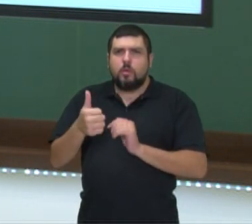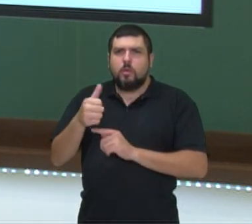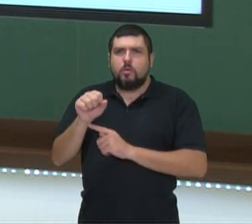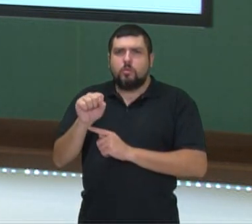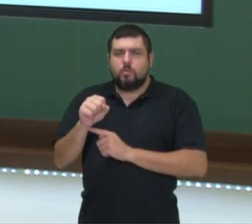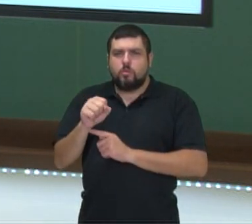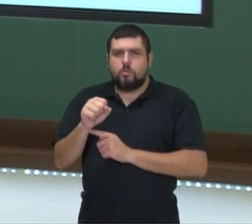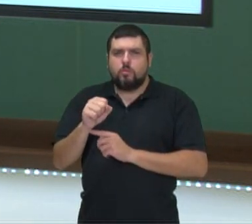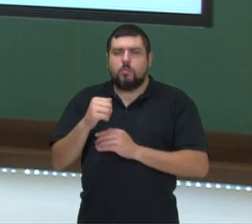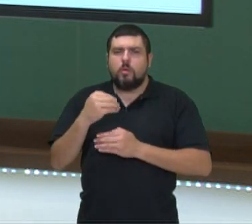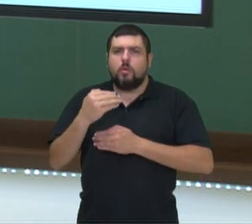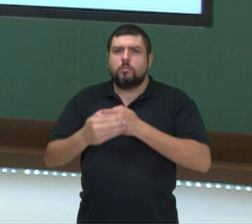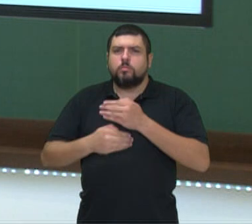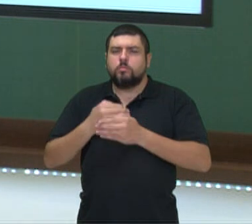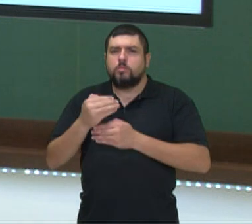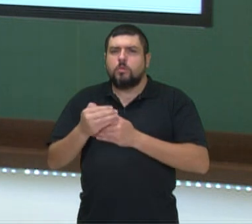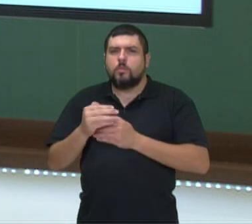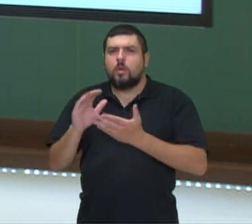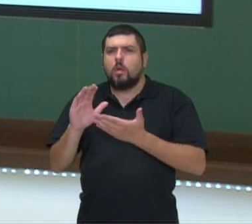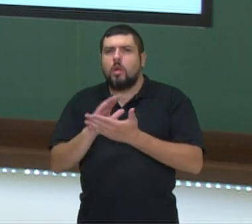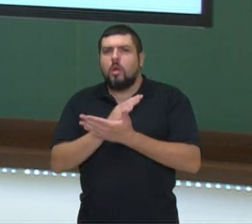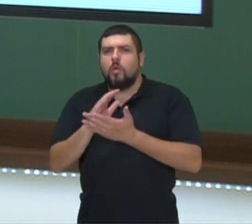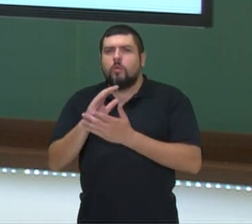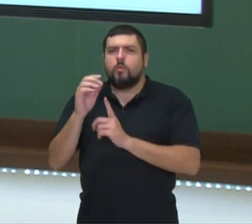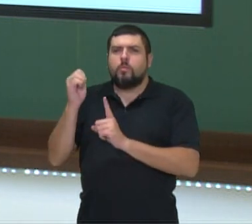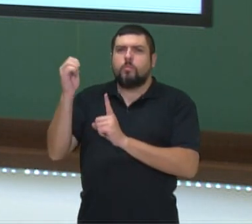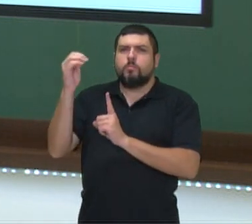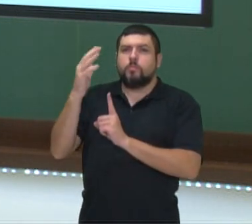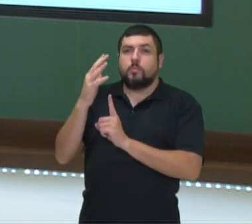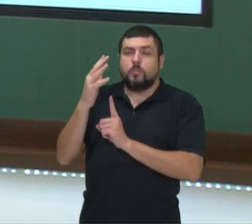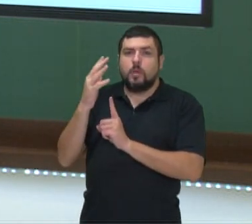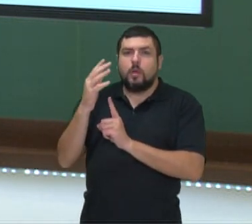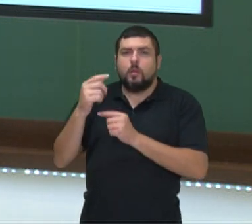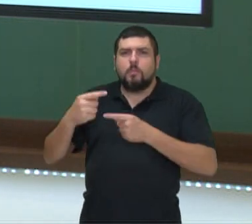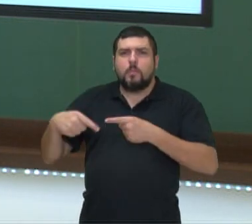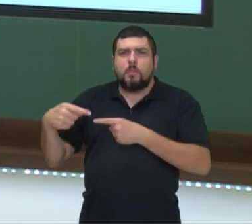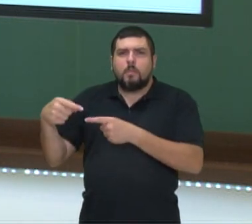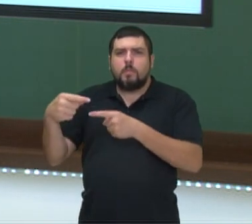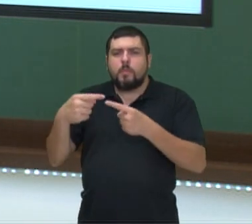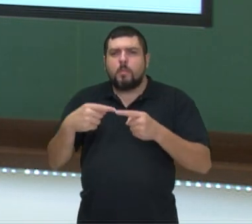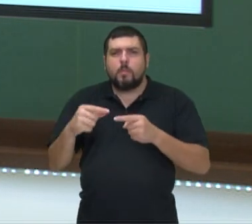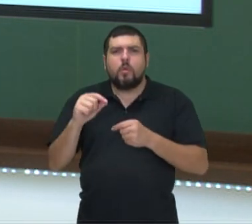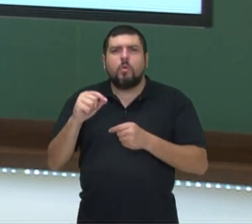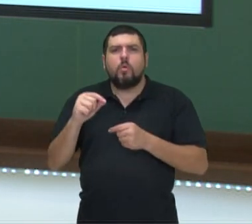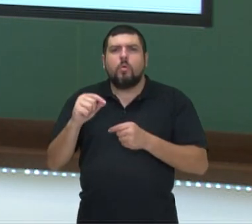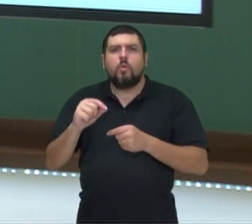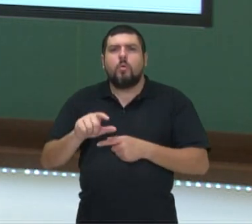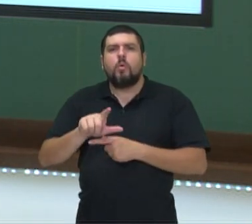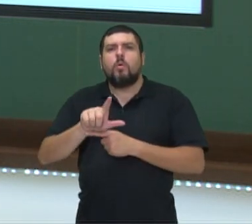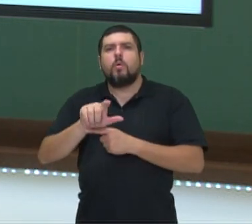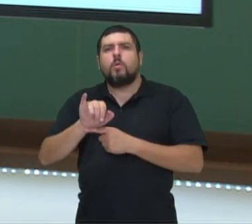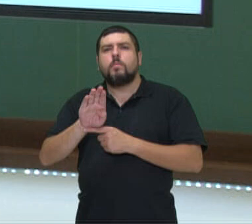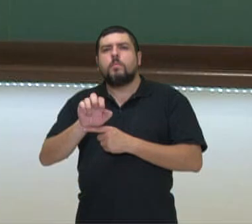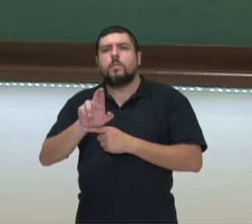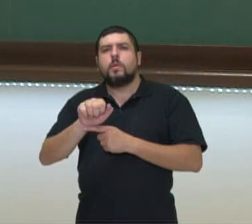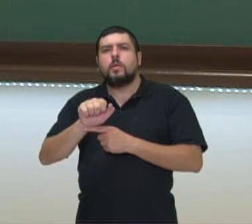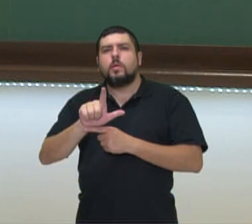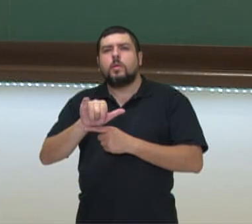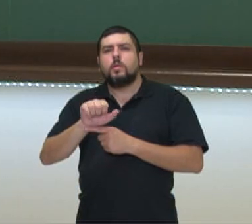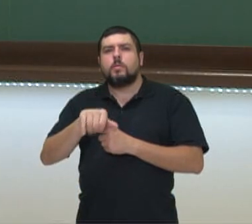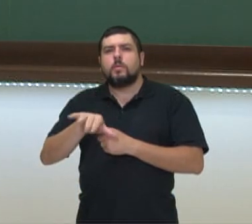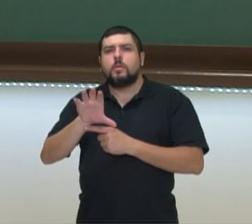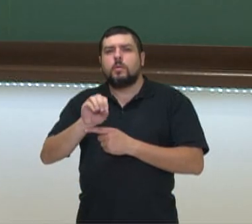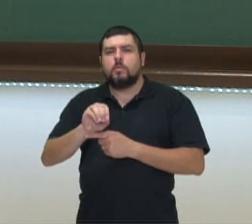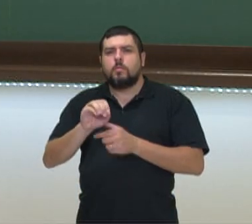a discutir o liberalismo. Então, a gente estuda mais para frente essa questão do liberalismo, né? Então a história dos